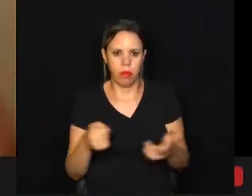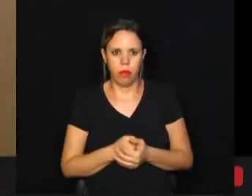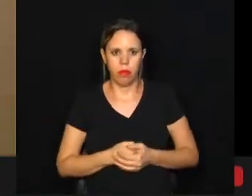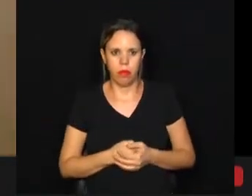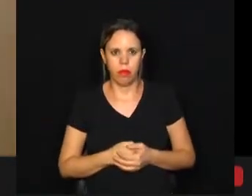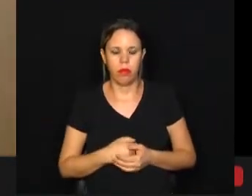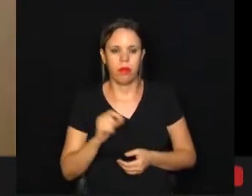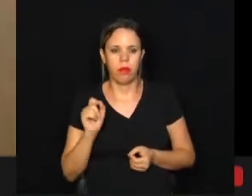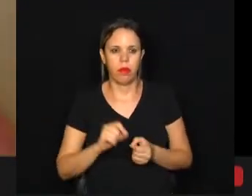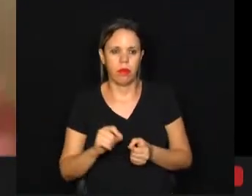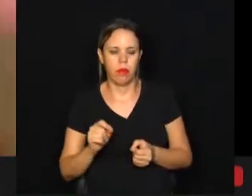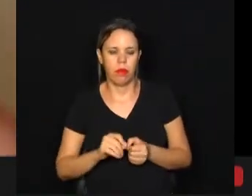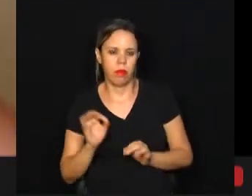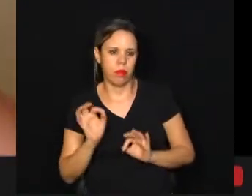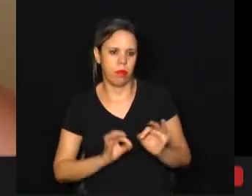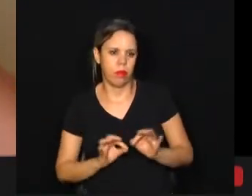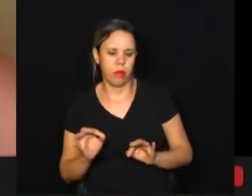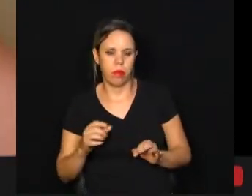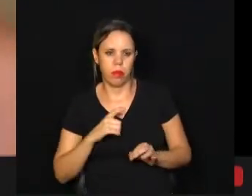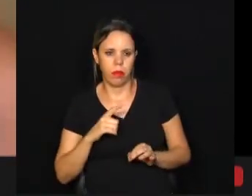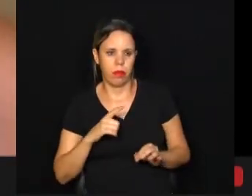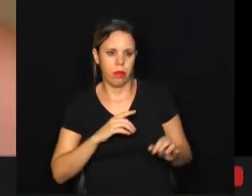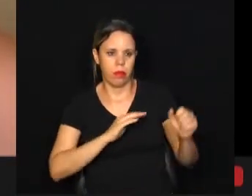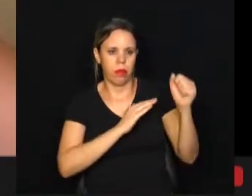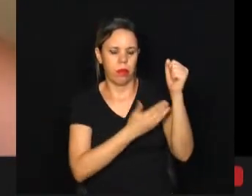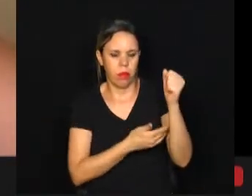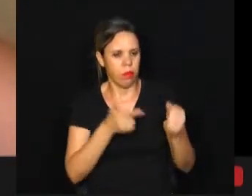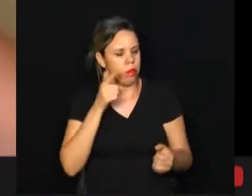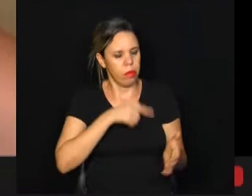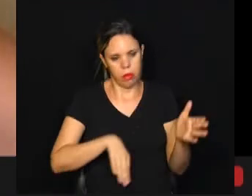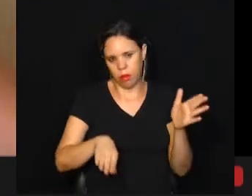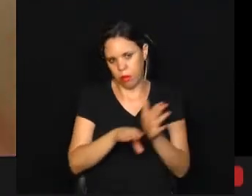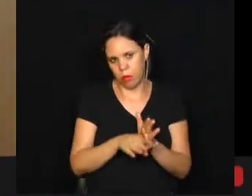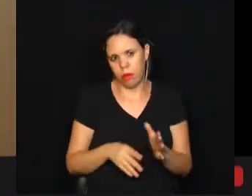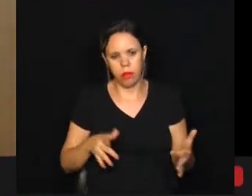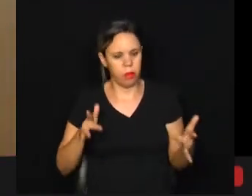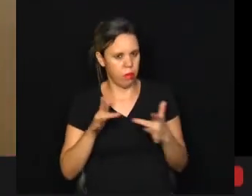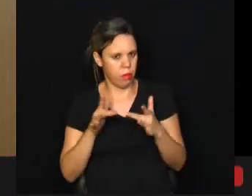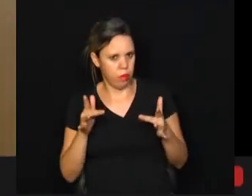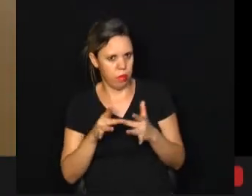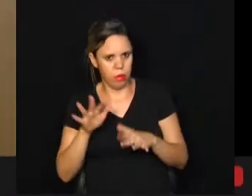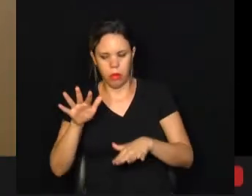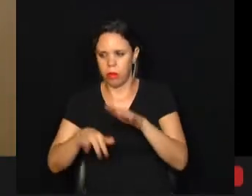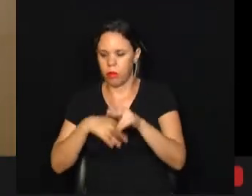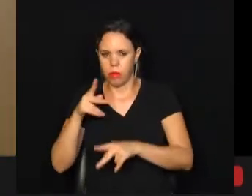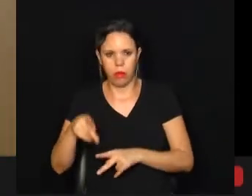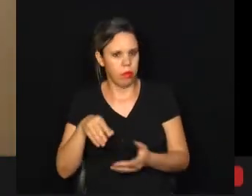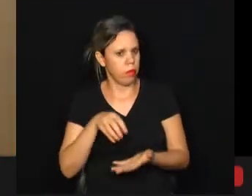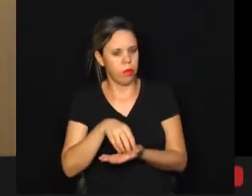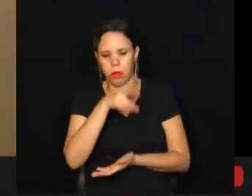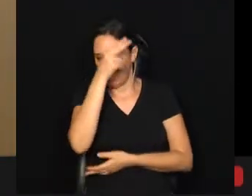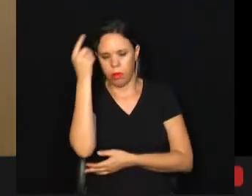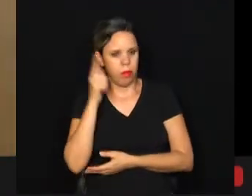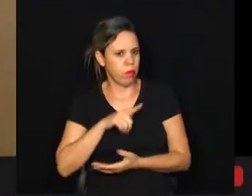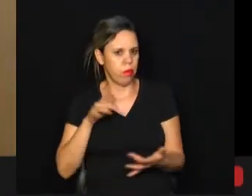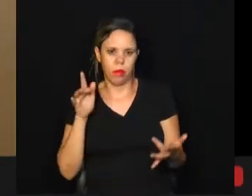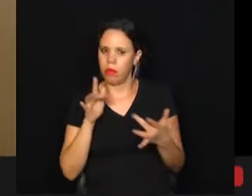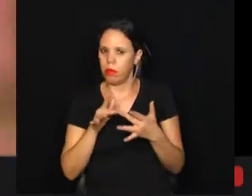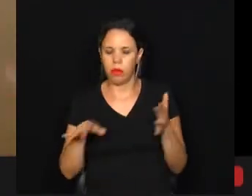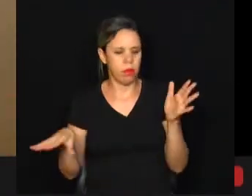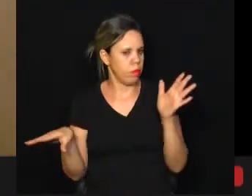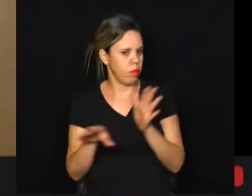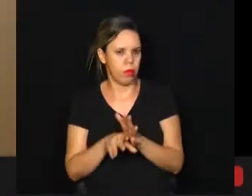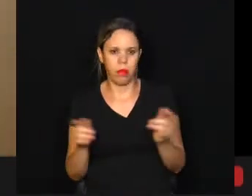quem faz tem braços que chegam em lugares que muitas vezes o setor público não tem como. Ele não tem